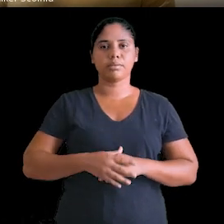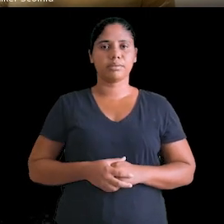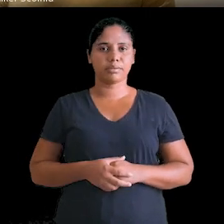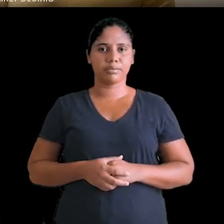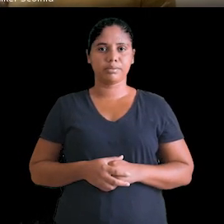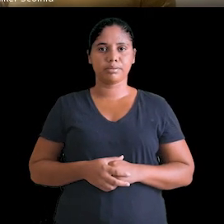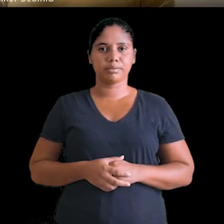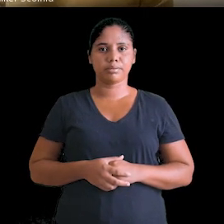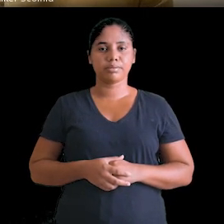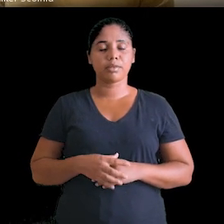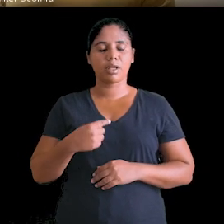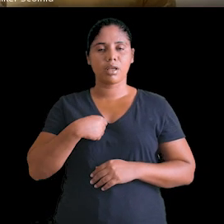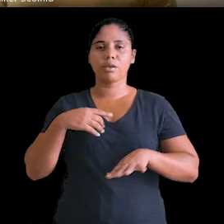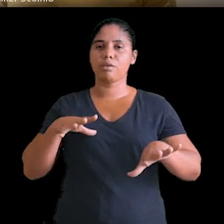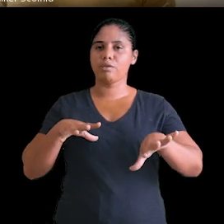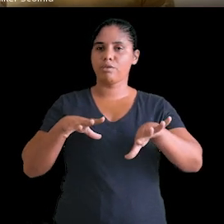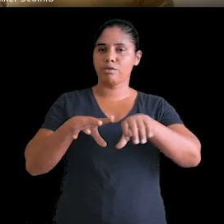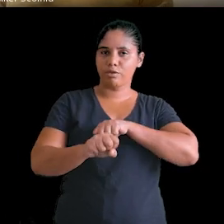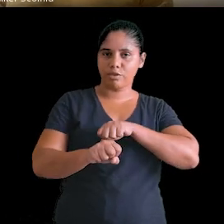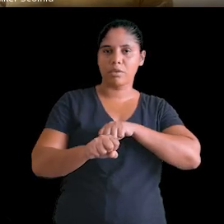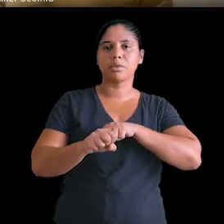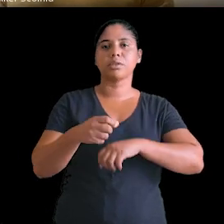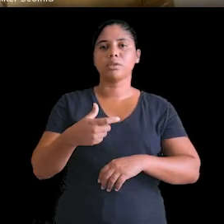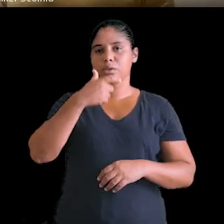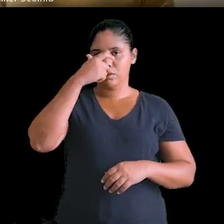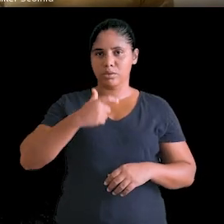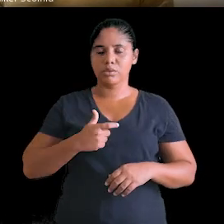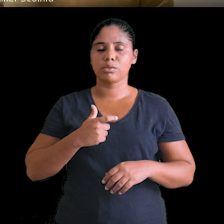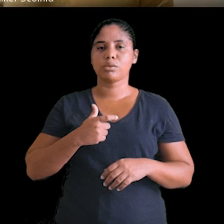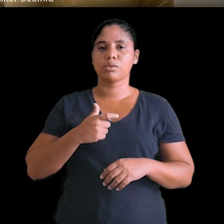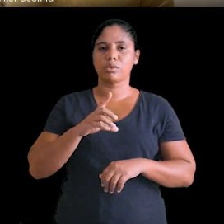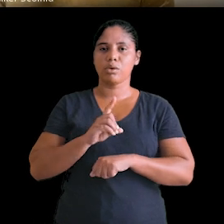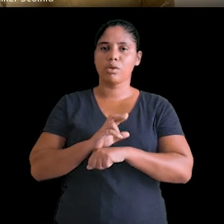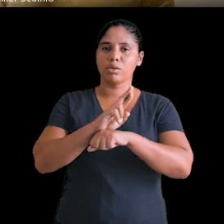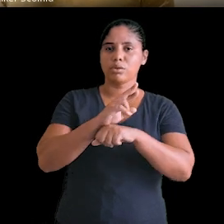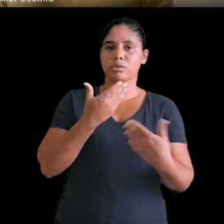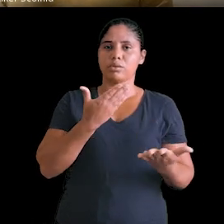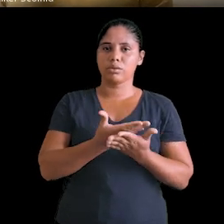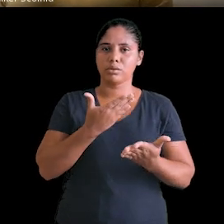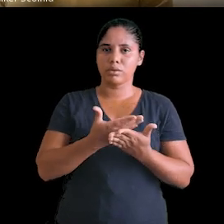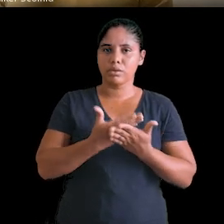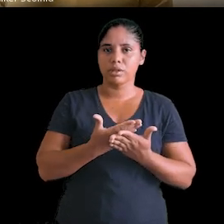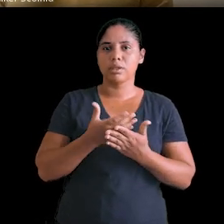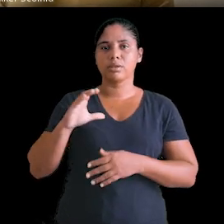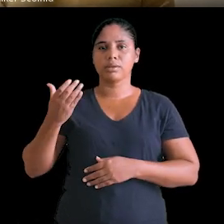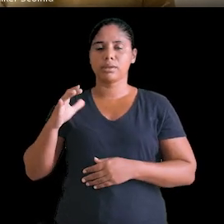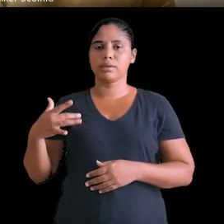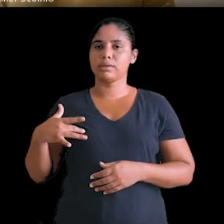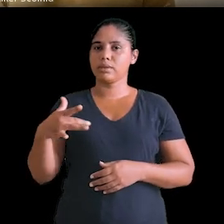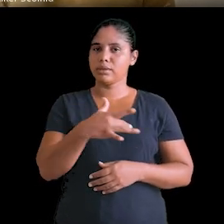Quanto à minha formação, atualmente sou doutorando no programa de pós-graduação em Ciências da Saúde pela